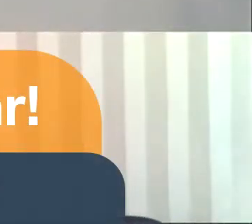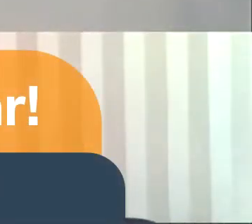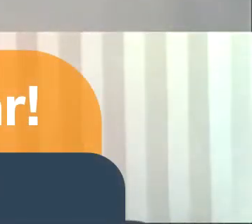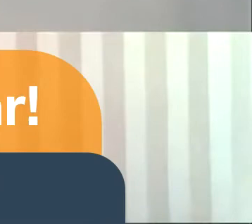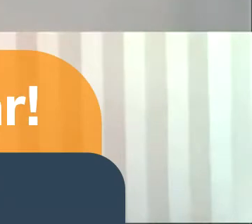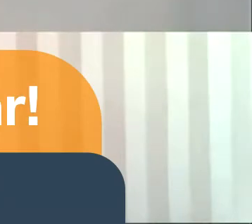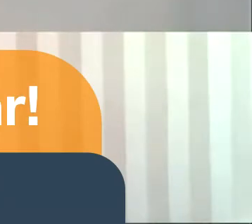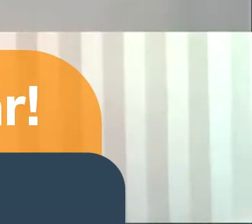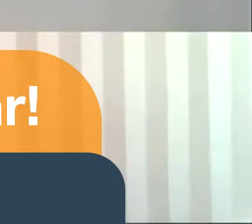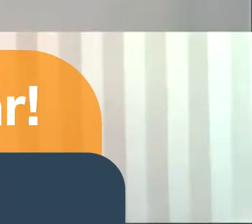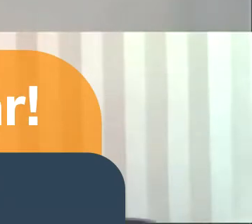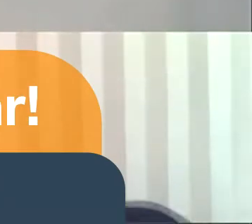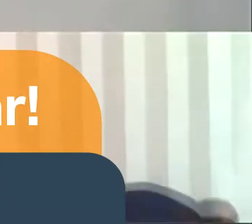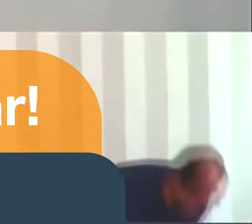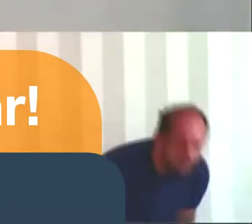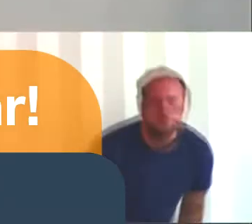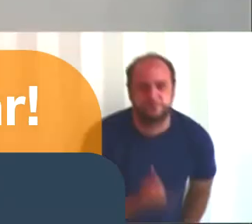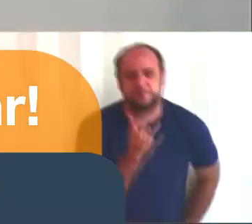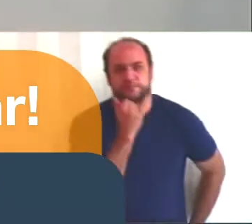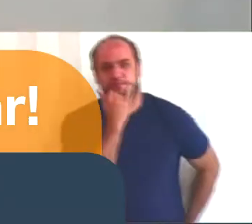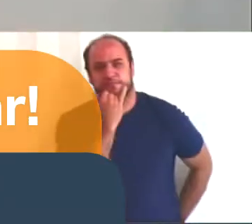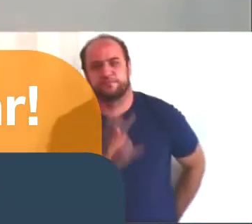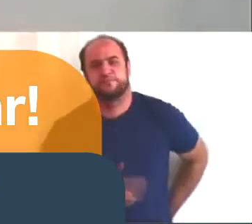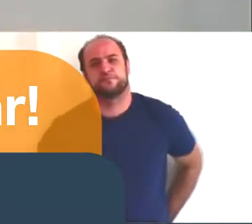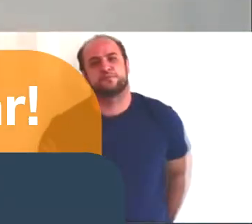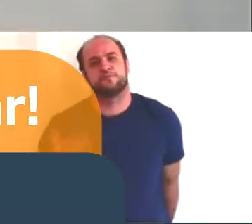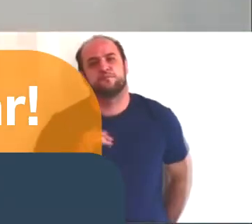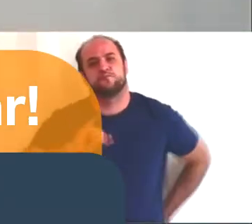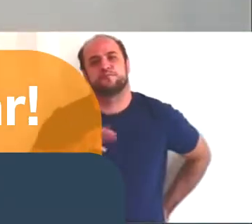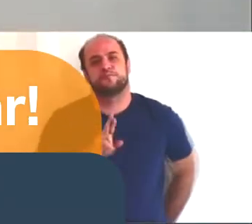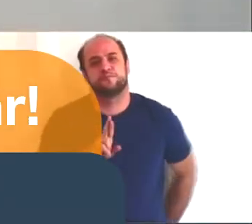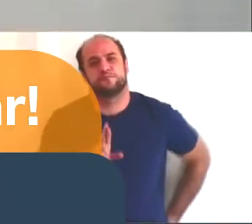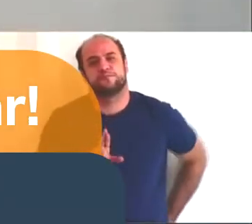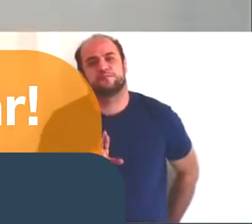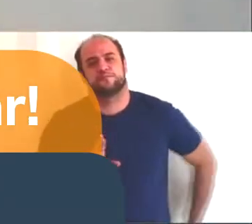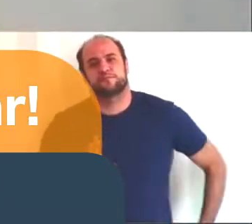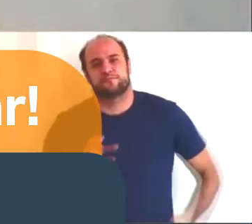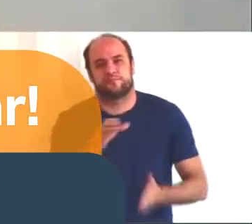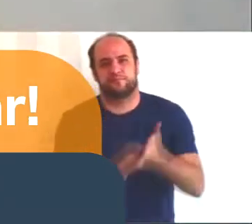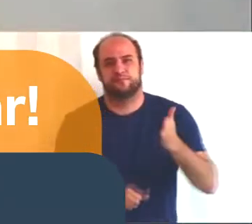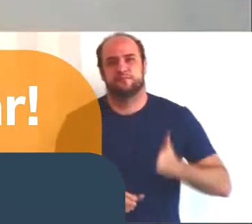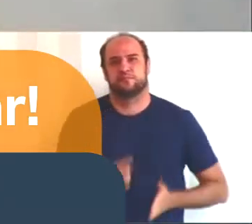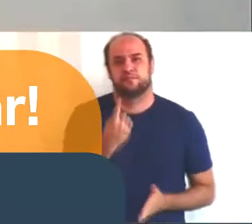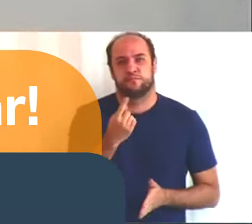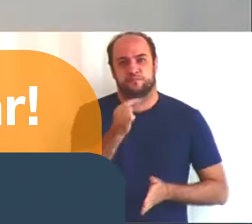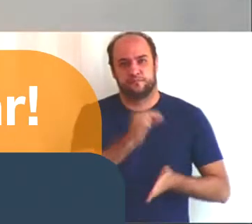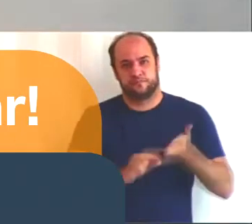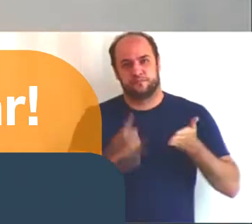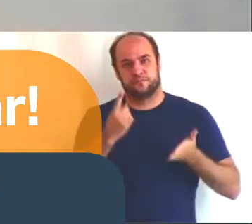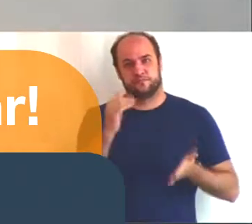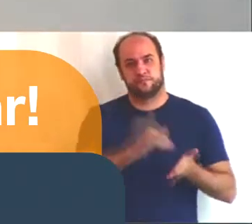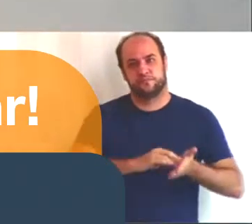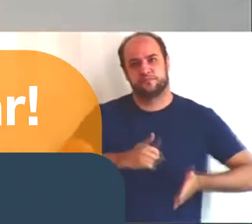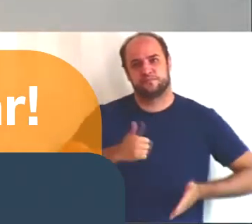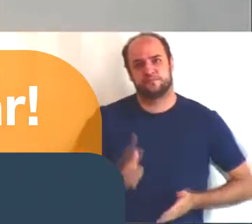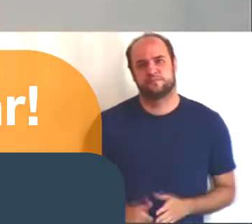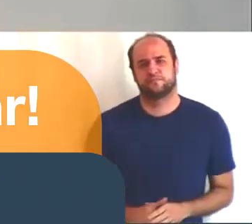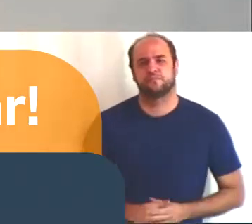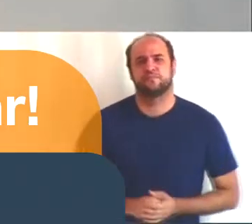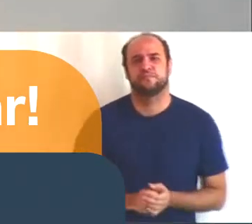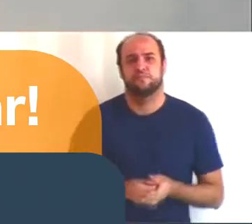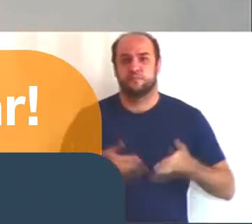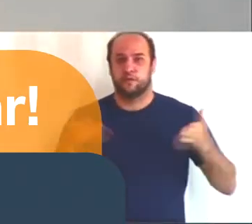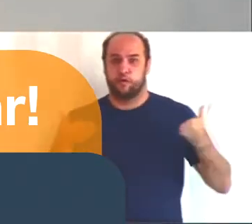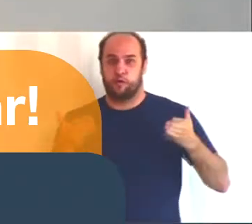em diante. Jeremias, capítulo 1, versículos 11 até o 19. Nossa